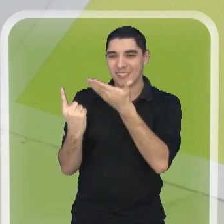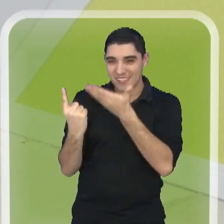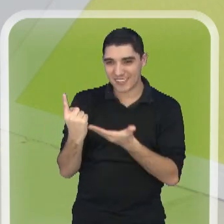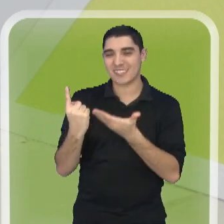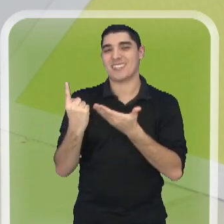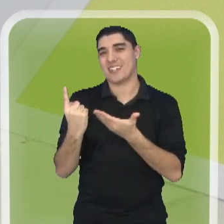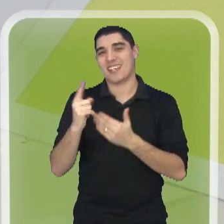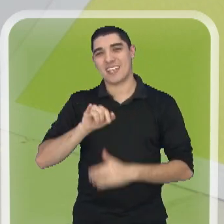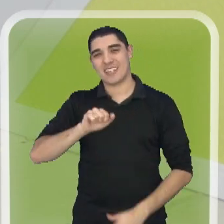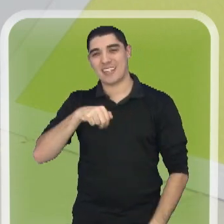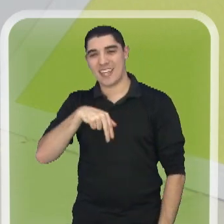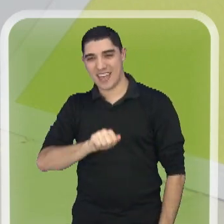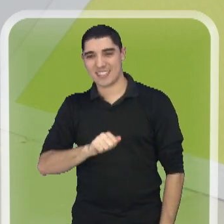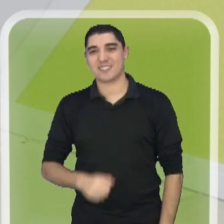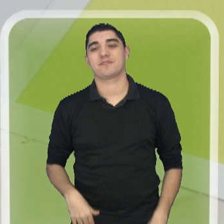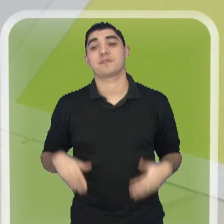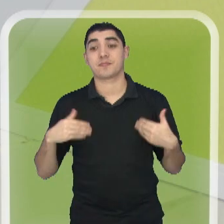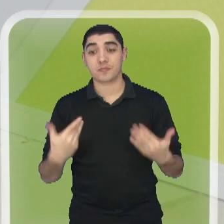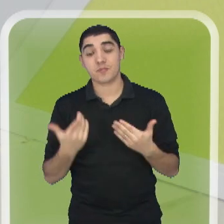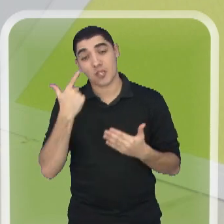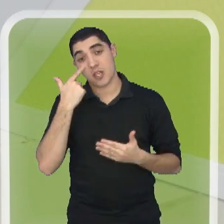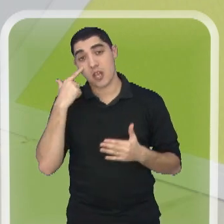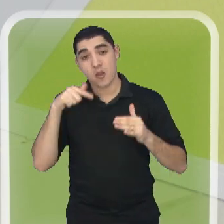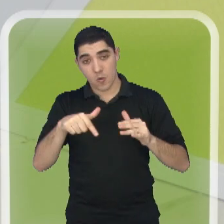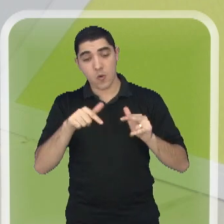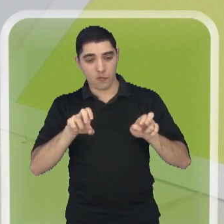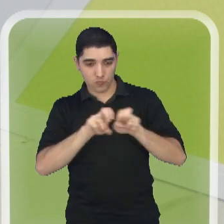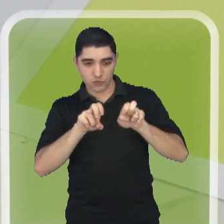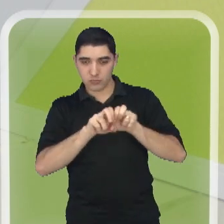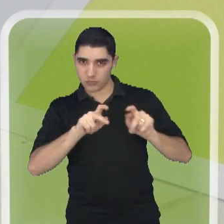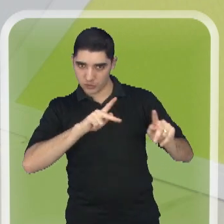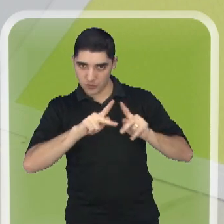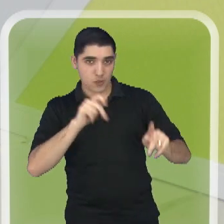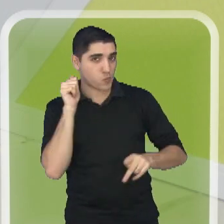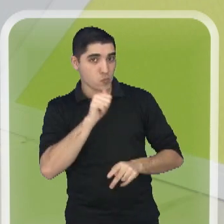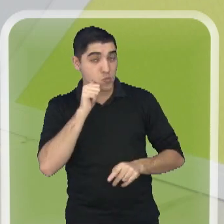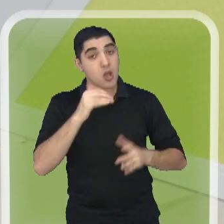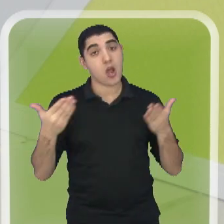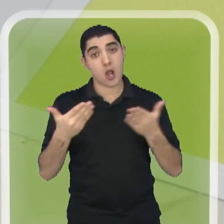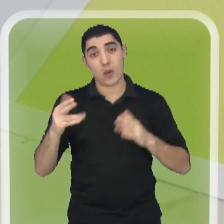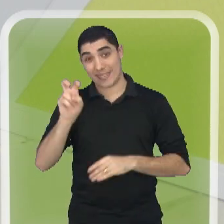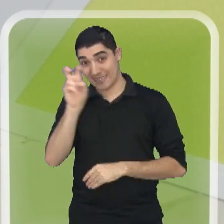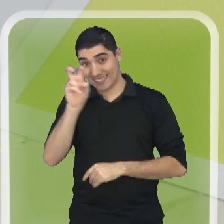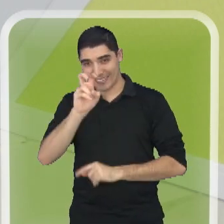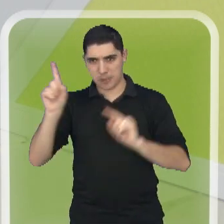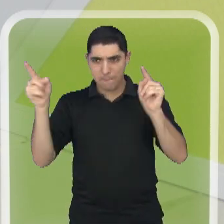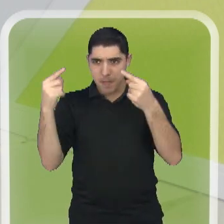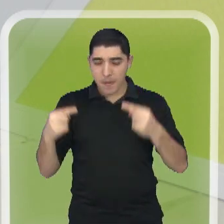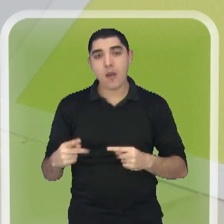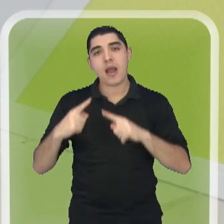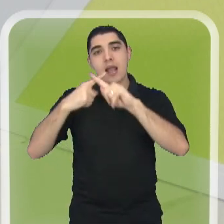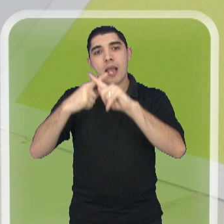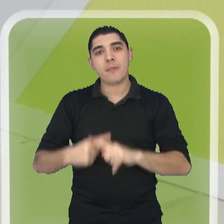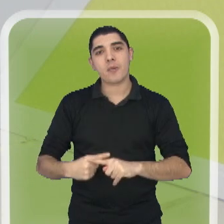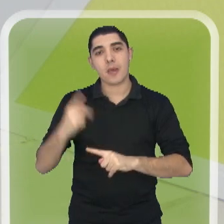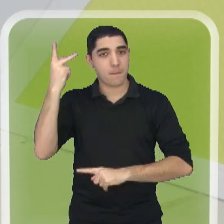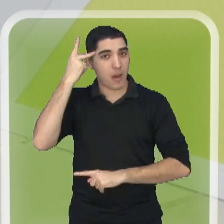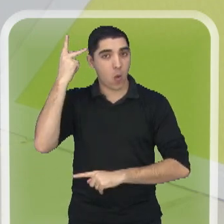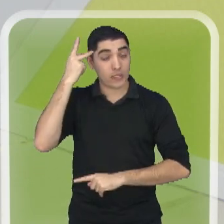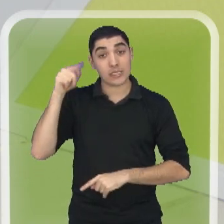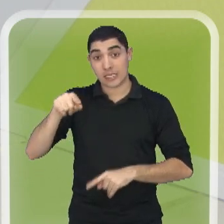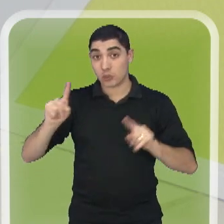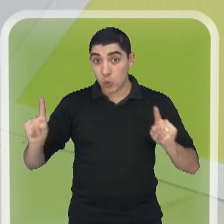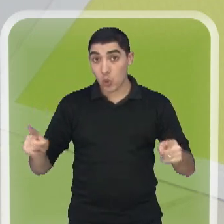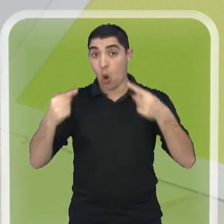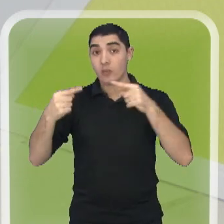querida Iana. E olha só, e o time do São José Futsal Feminino entra em quadra pela 5ª rodada do Campeonato Paulista e recebe o time do